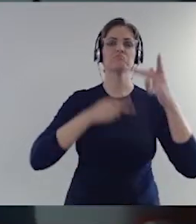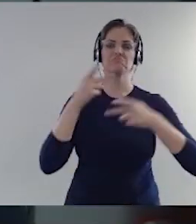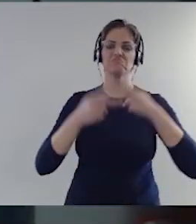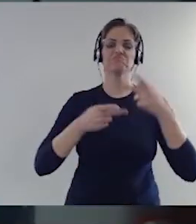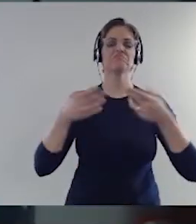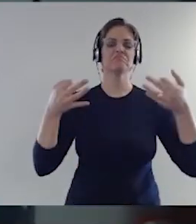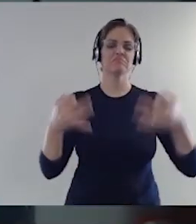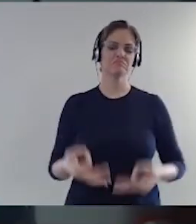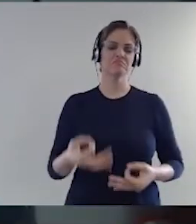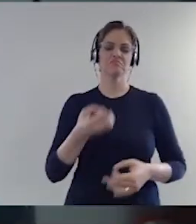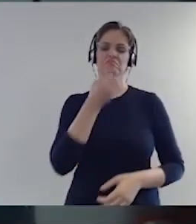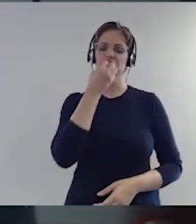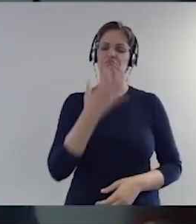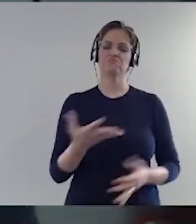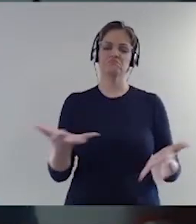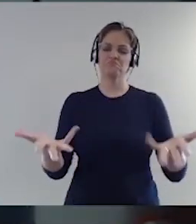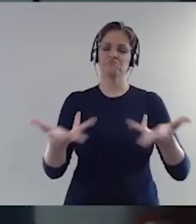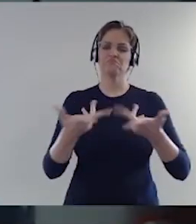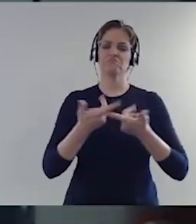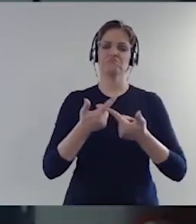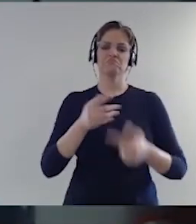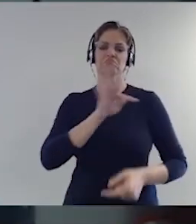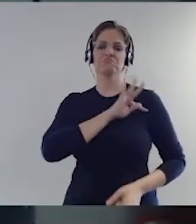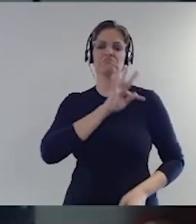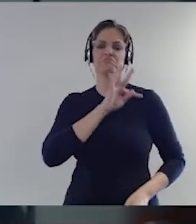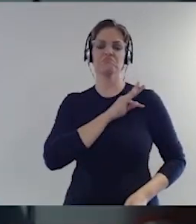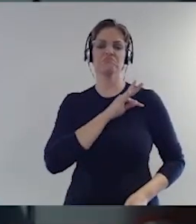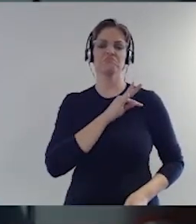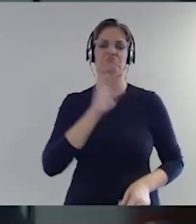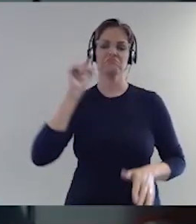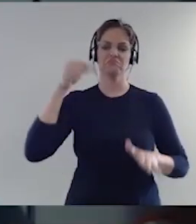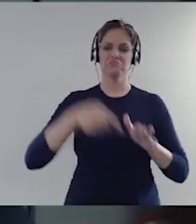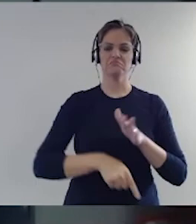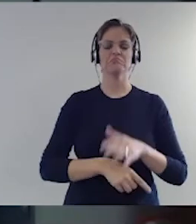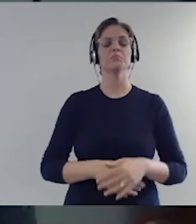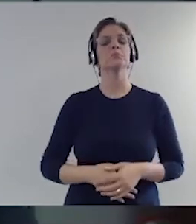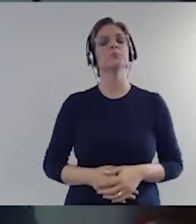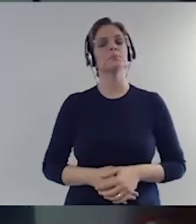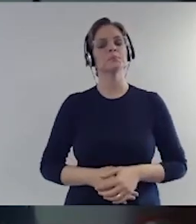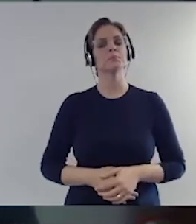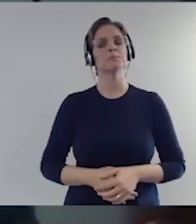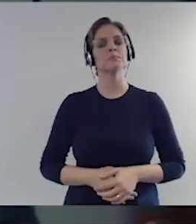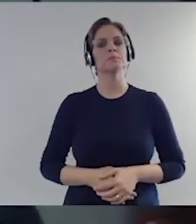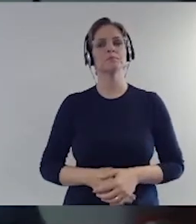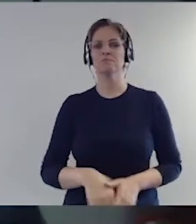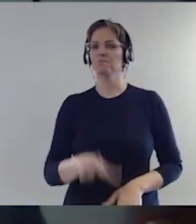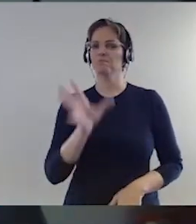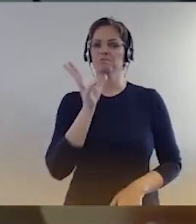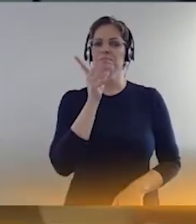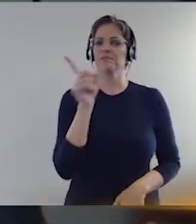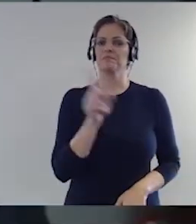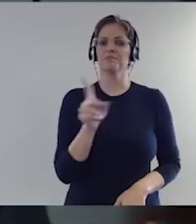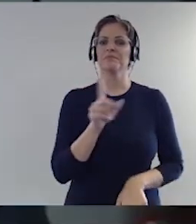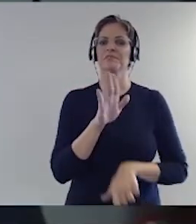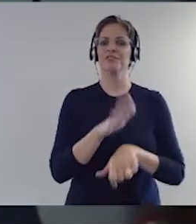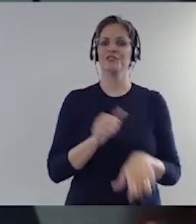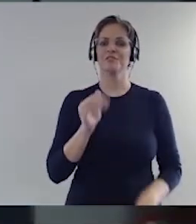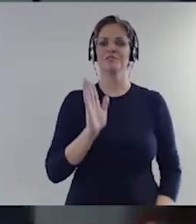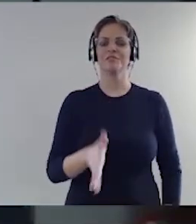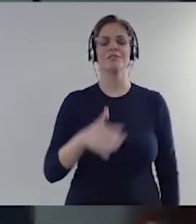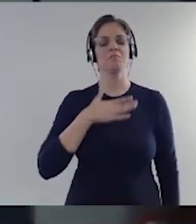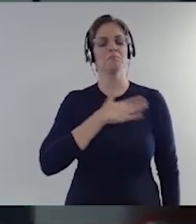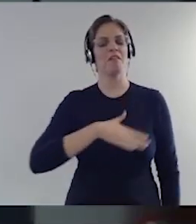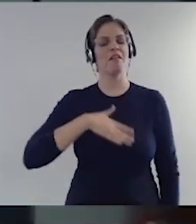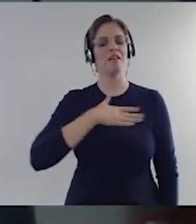seu refinamento técnico, seu refinamento dogmático. Sem mais demora, eu tenho agora o grande prazer, a